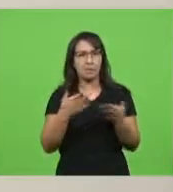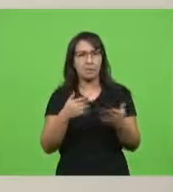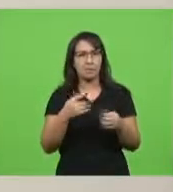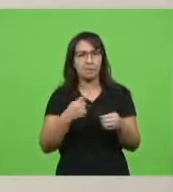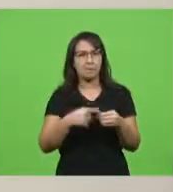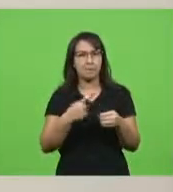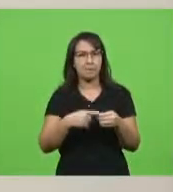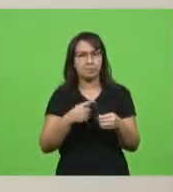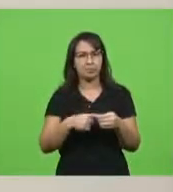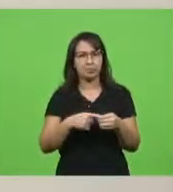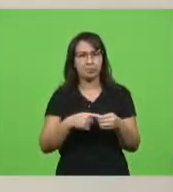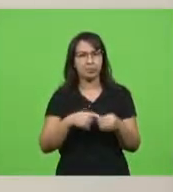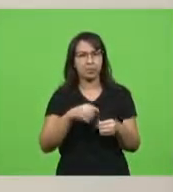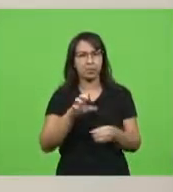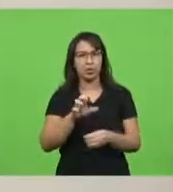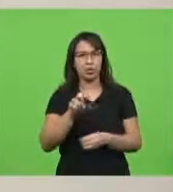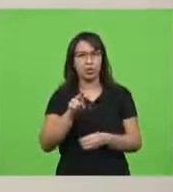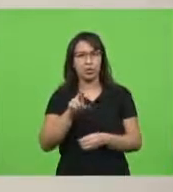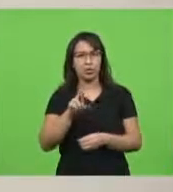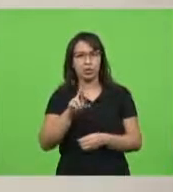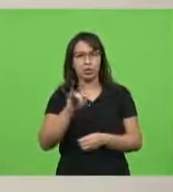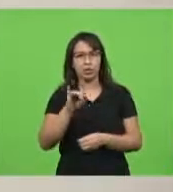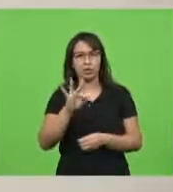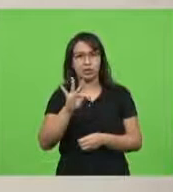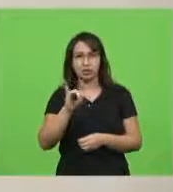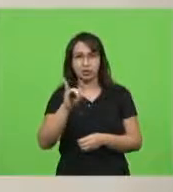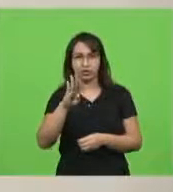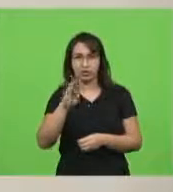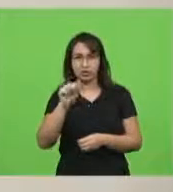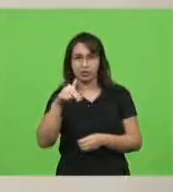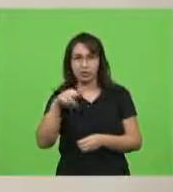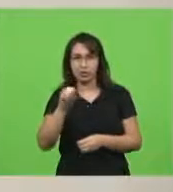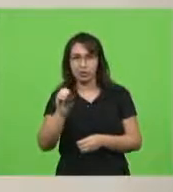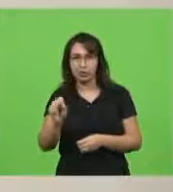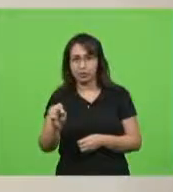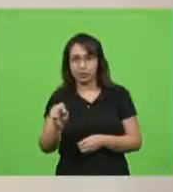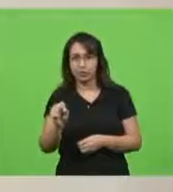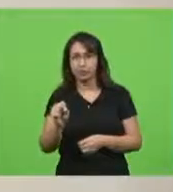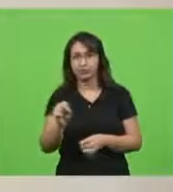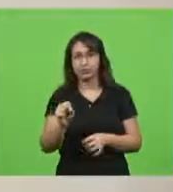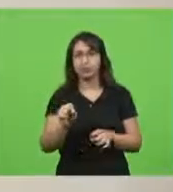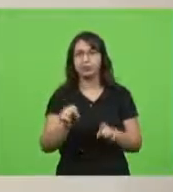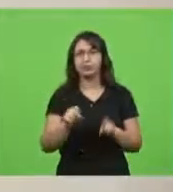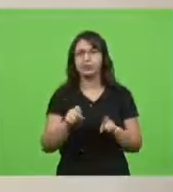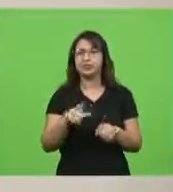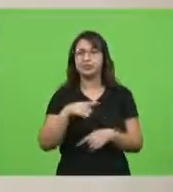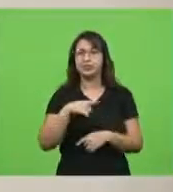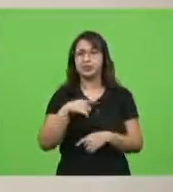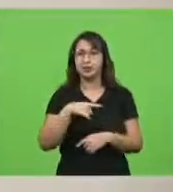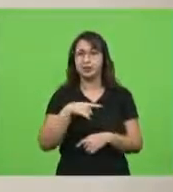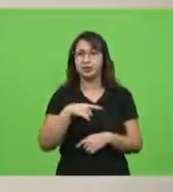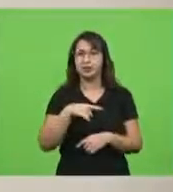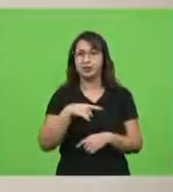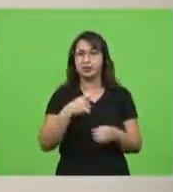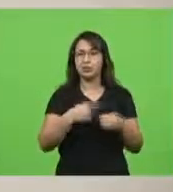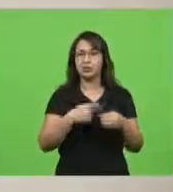ali pequenos municípios, como Ponte Alta do Norte, Ponte Alta do Sul, município de Frei